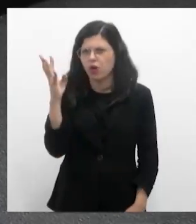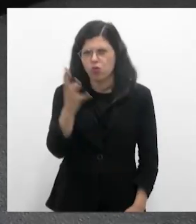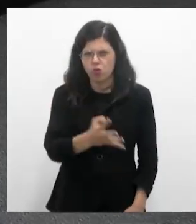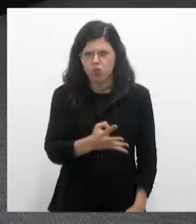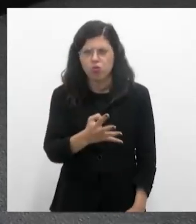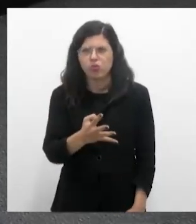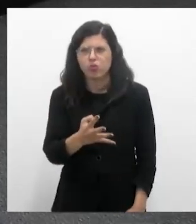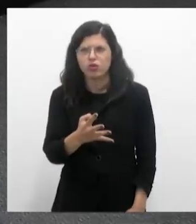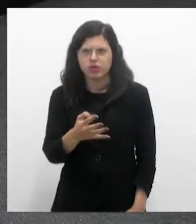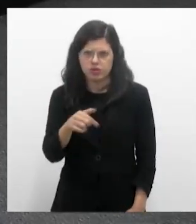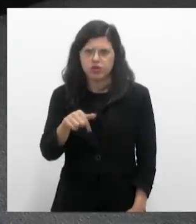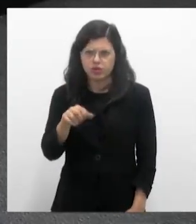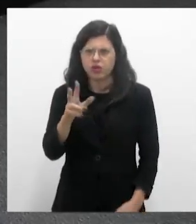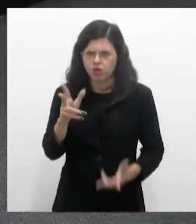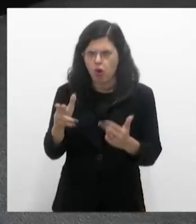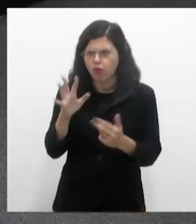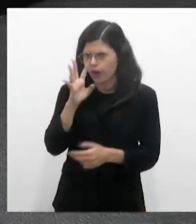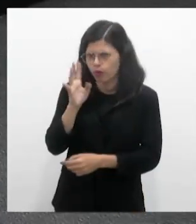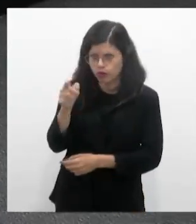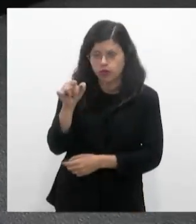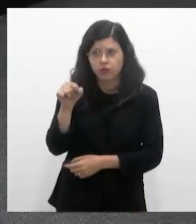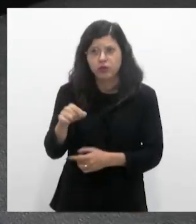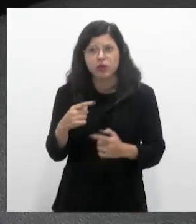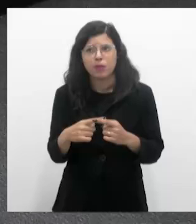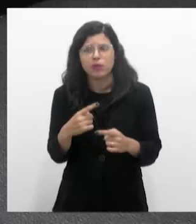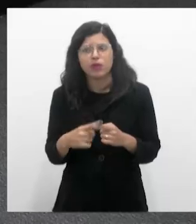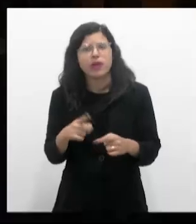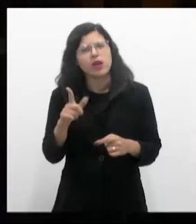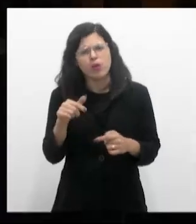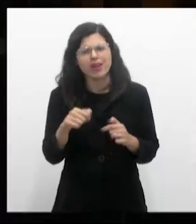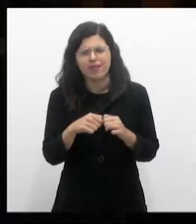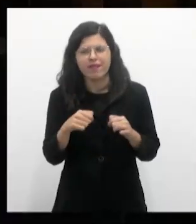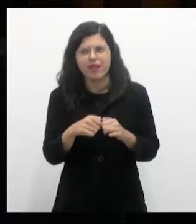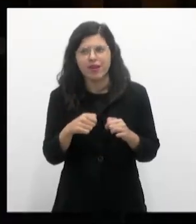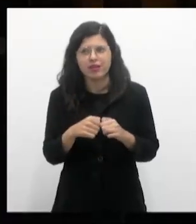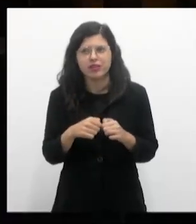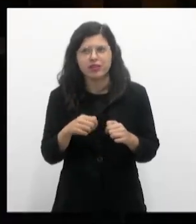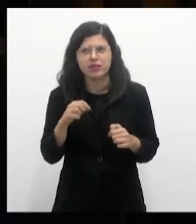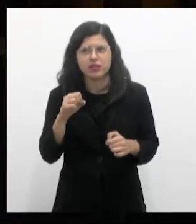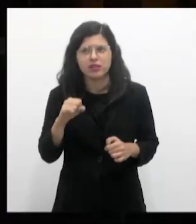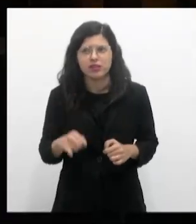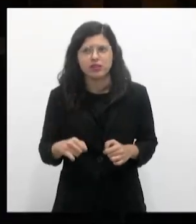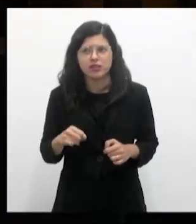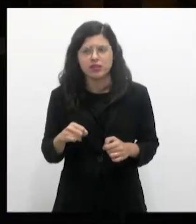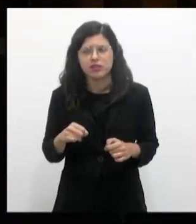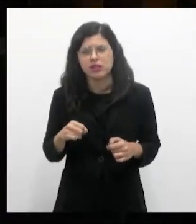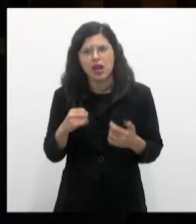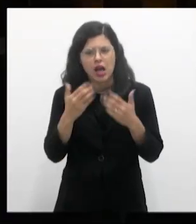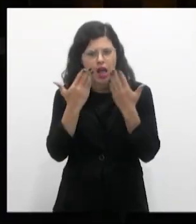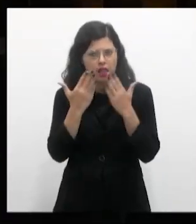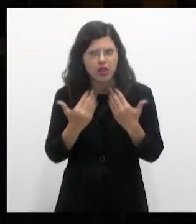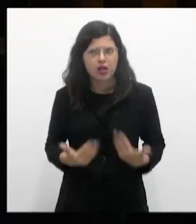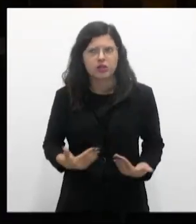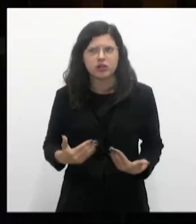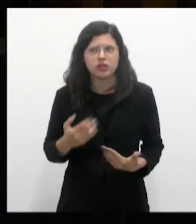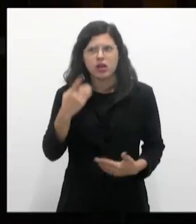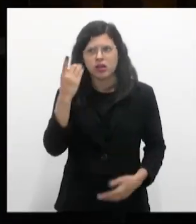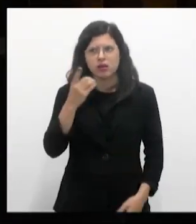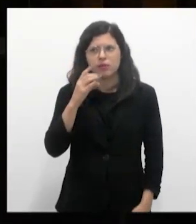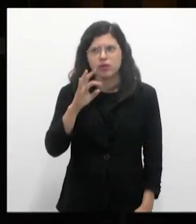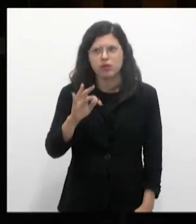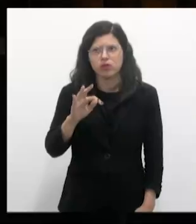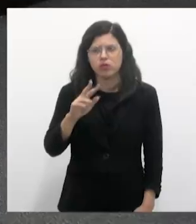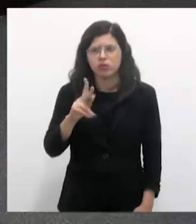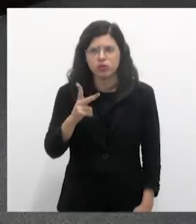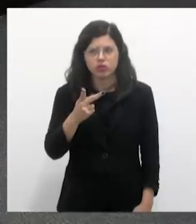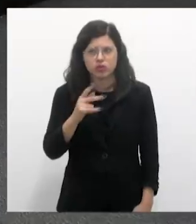ele está te acusando, provavelmente é porque o que ele faz. Porque se a gente for levantar, deputado Tiago Rangel, como é que